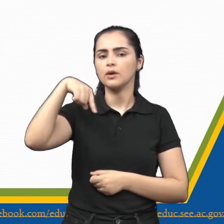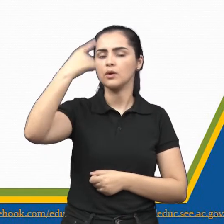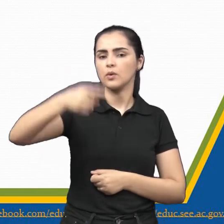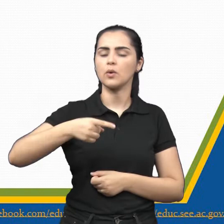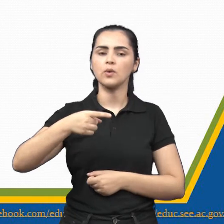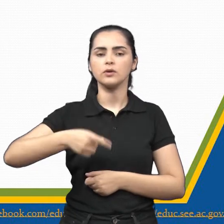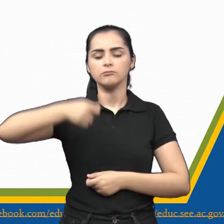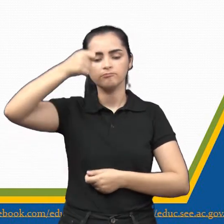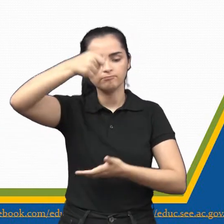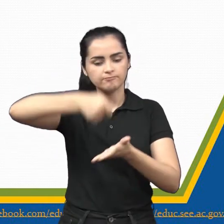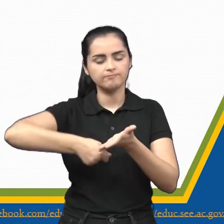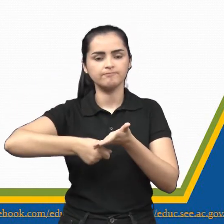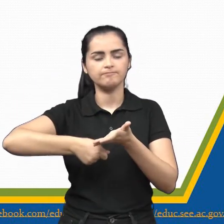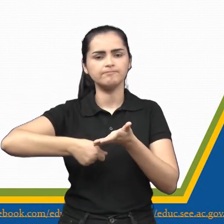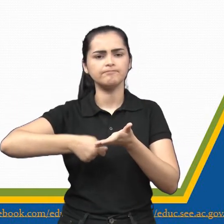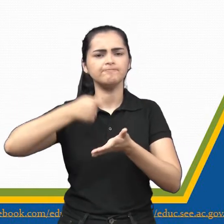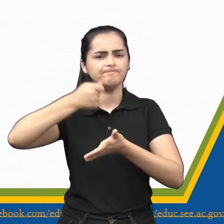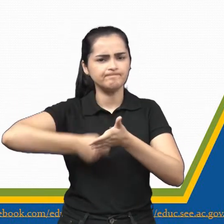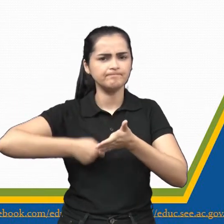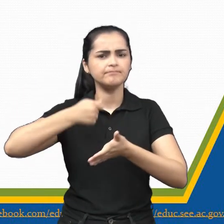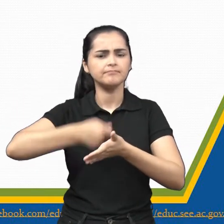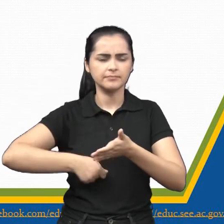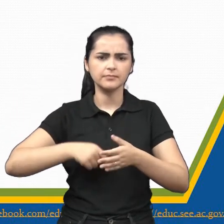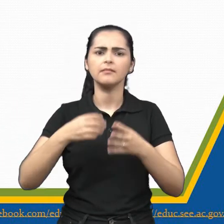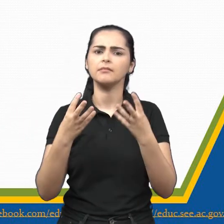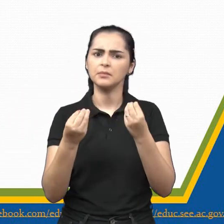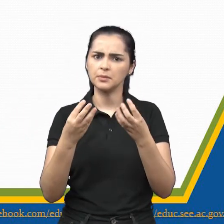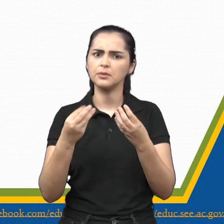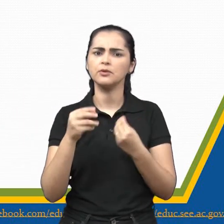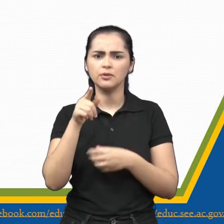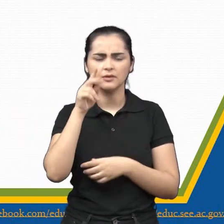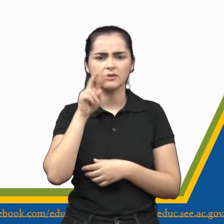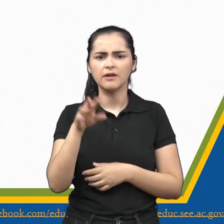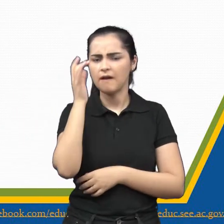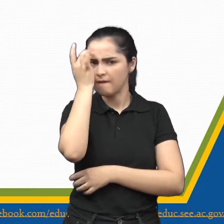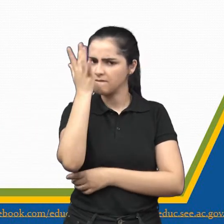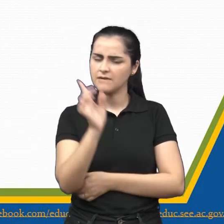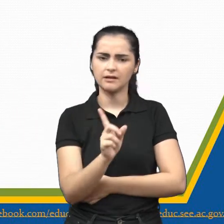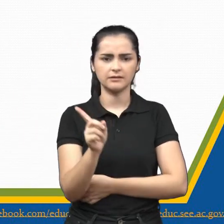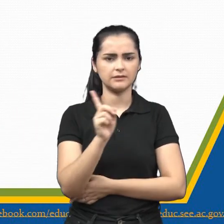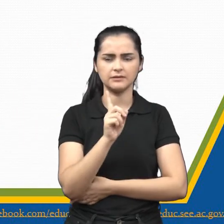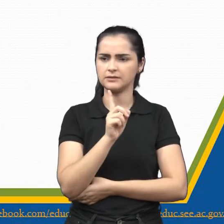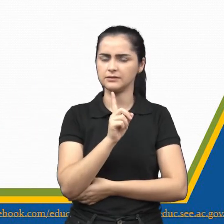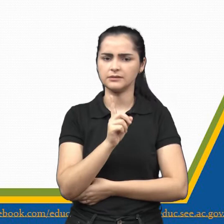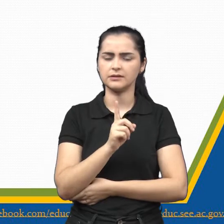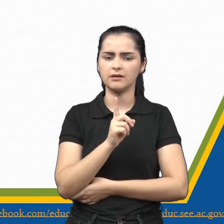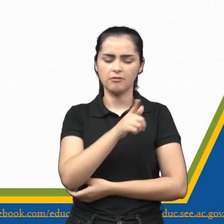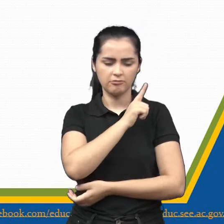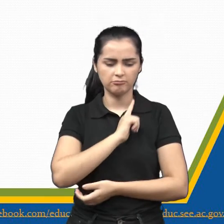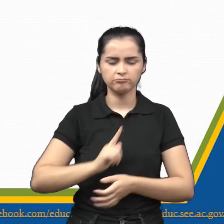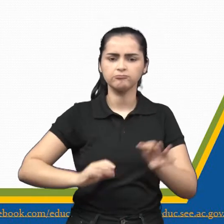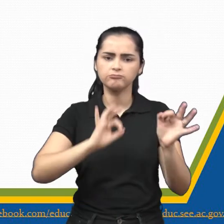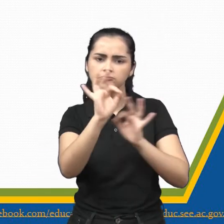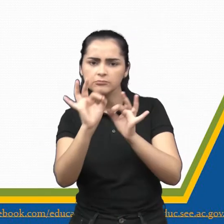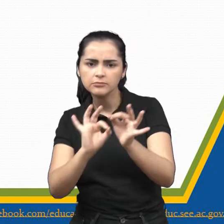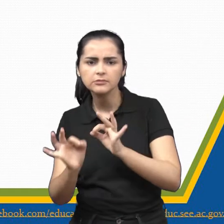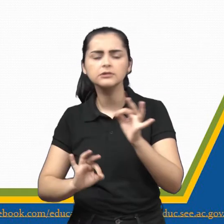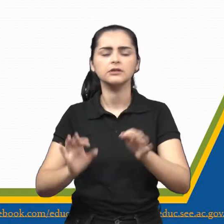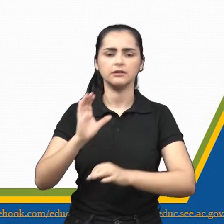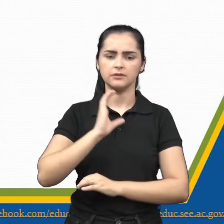outras autoridades. Eita, é muita autoridade. Vocês estão vendo como não é fácil, né? Governar uma